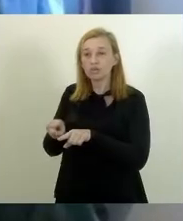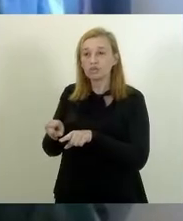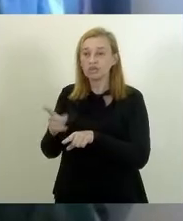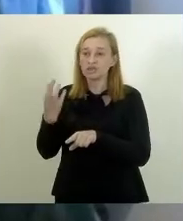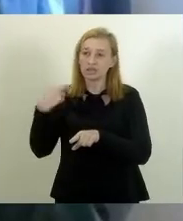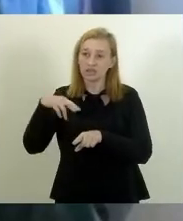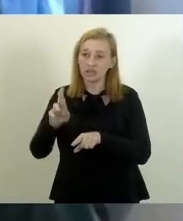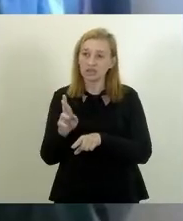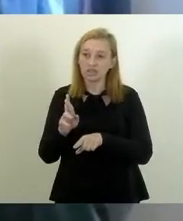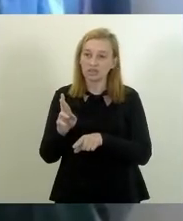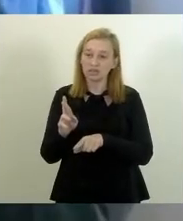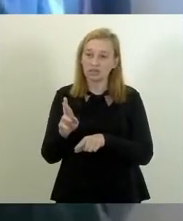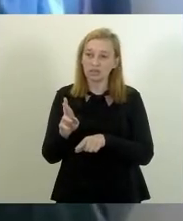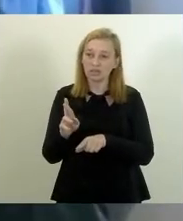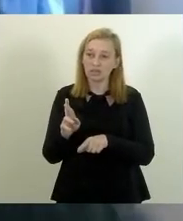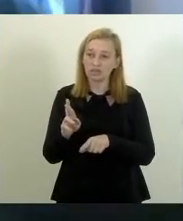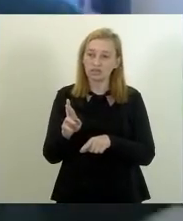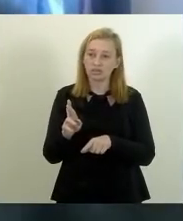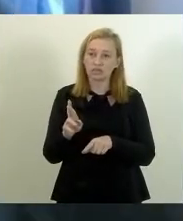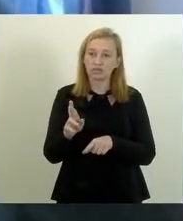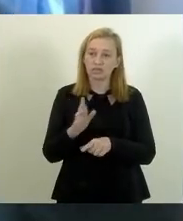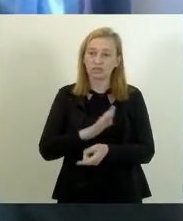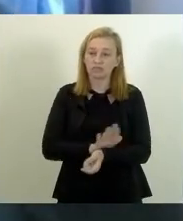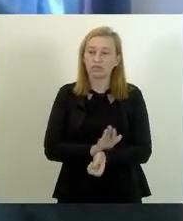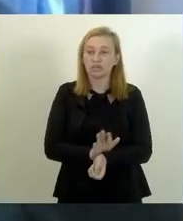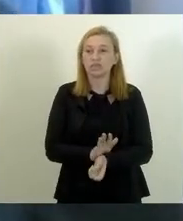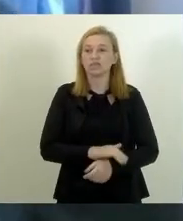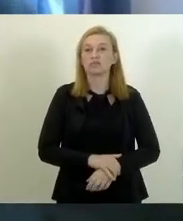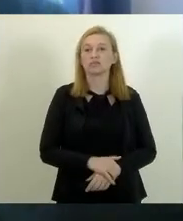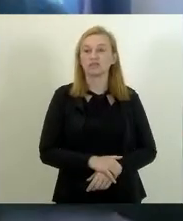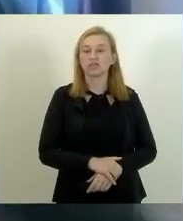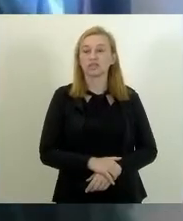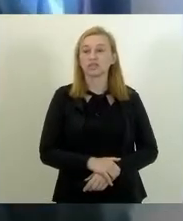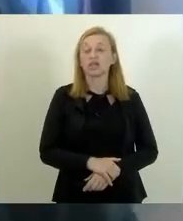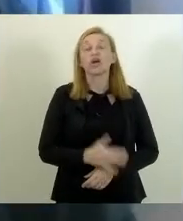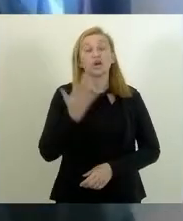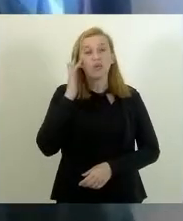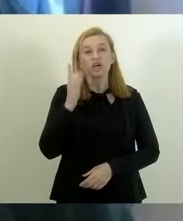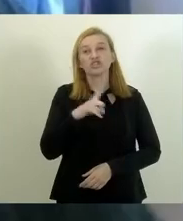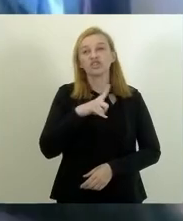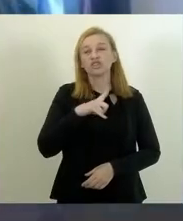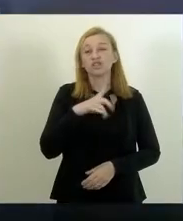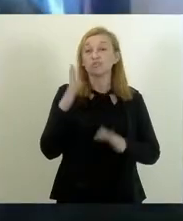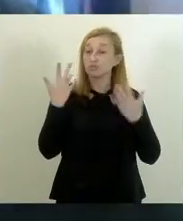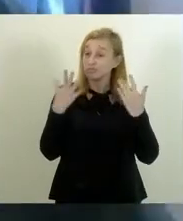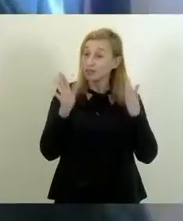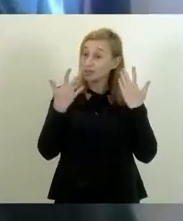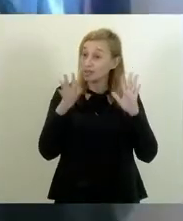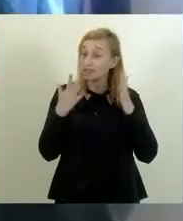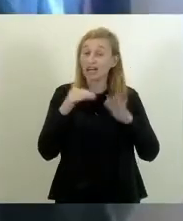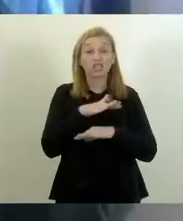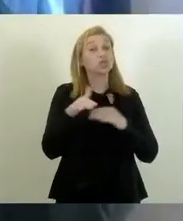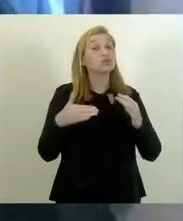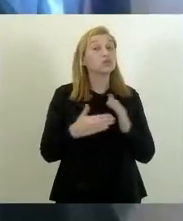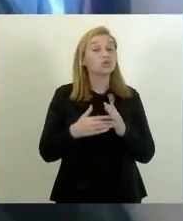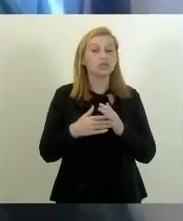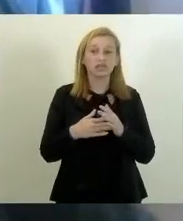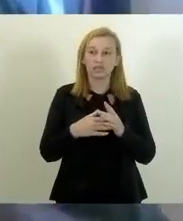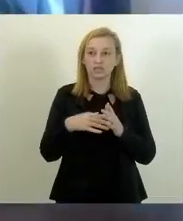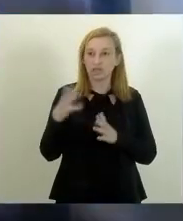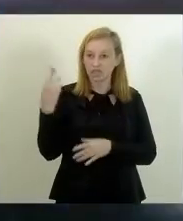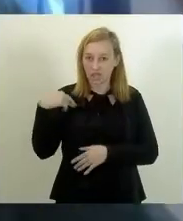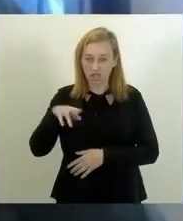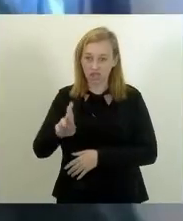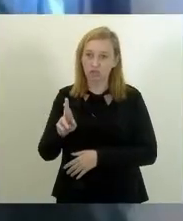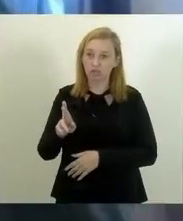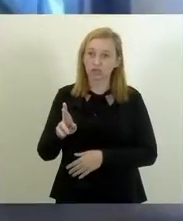religiosa, contra o racismo e as discriminações. Eu acho que nós temos que louvar todas as religiões,